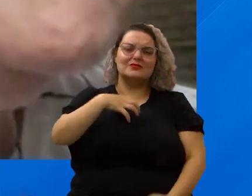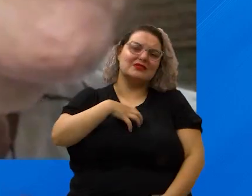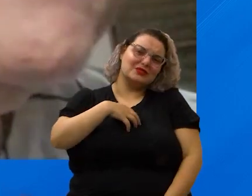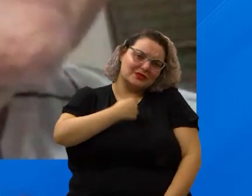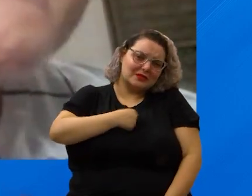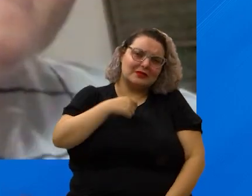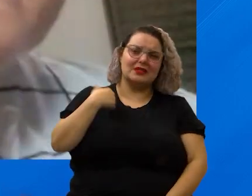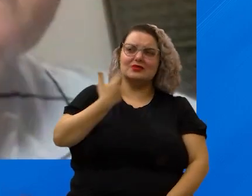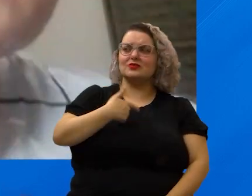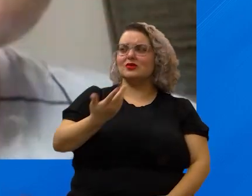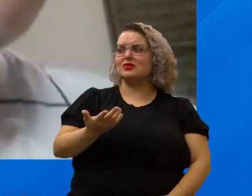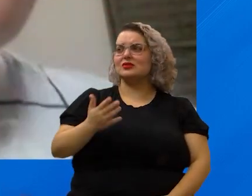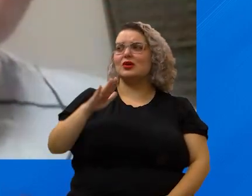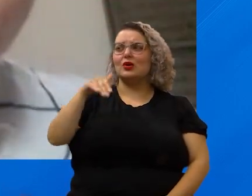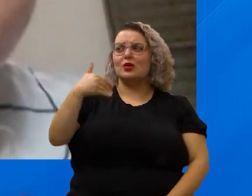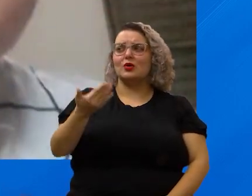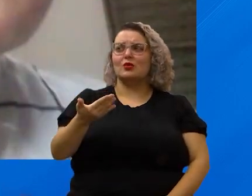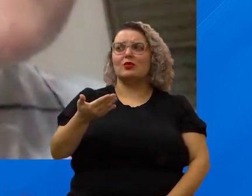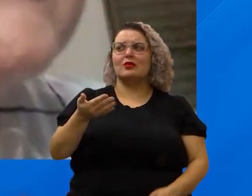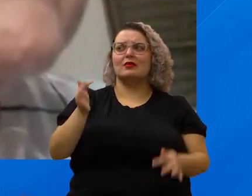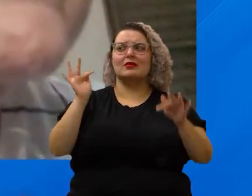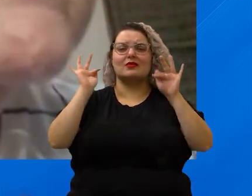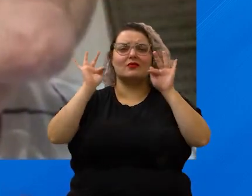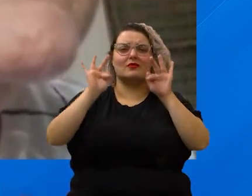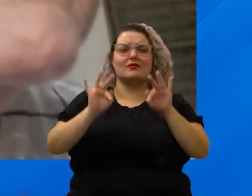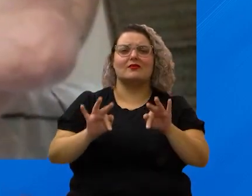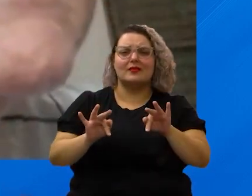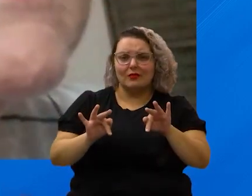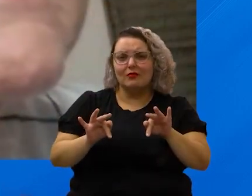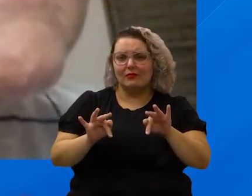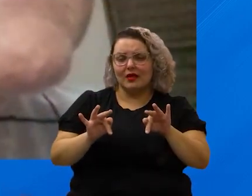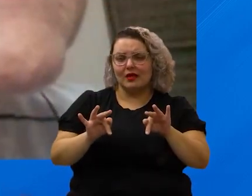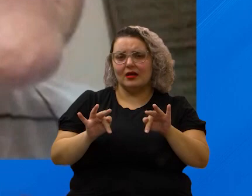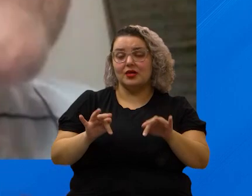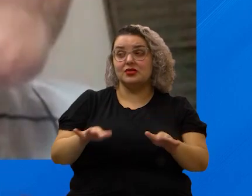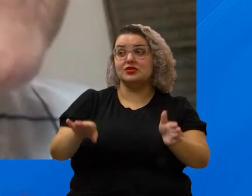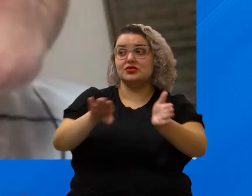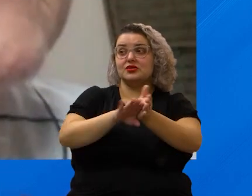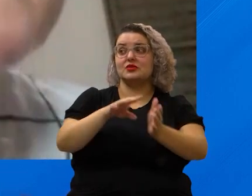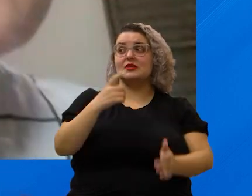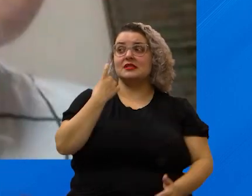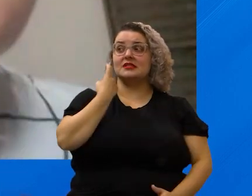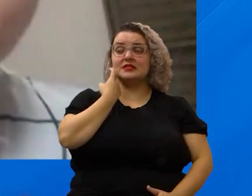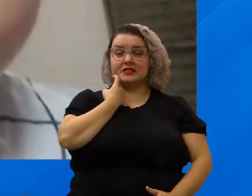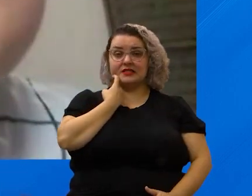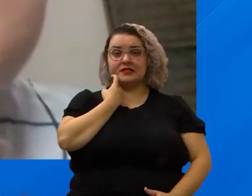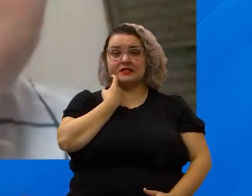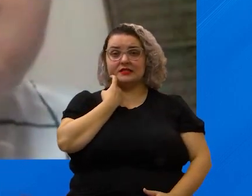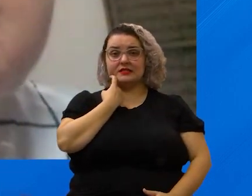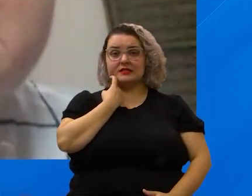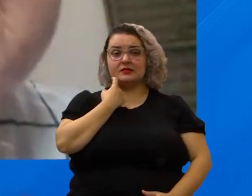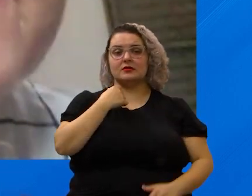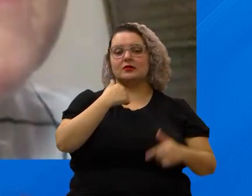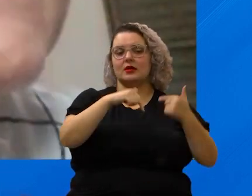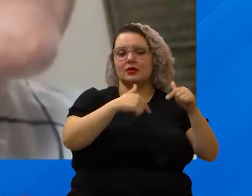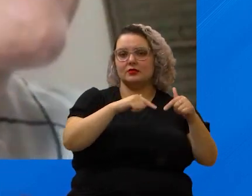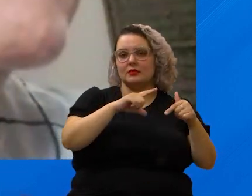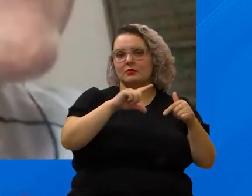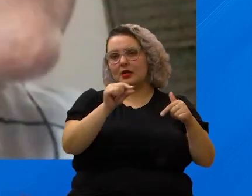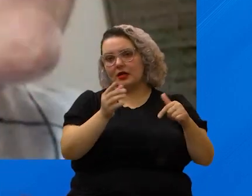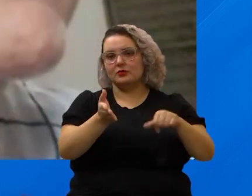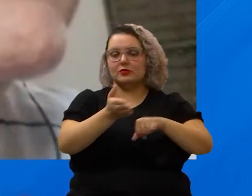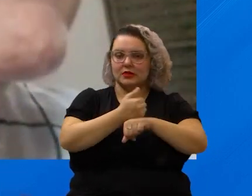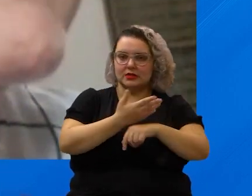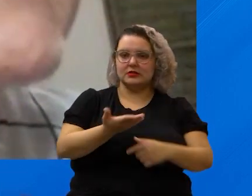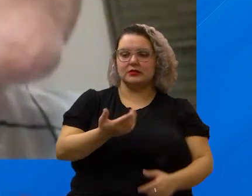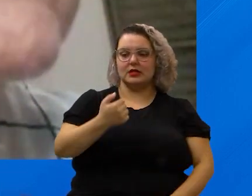falta. Quando finalmente chegou a sexta-feira, eu saí mais cedo do trabalho, né,